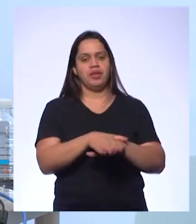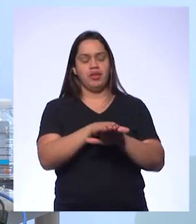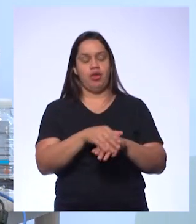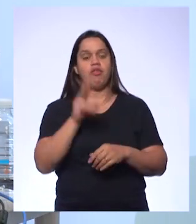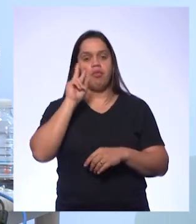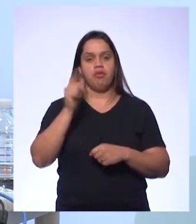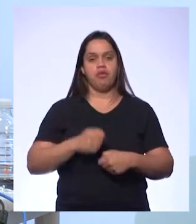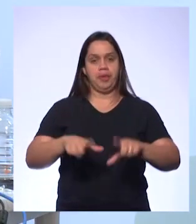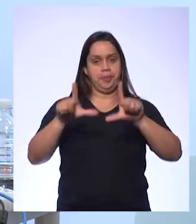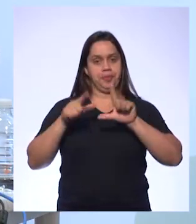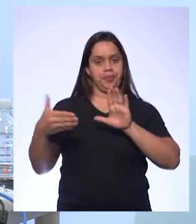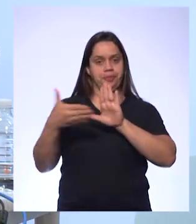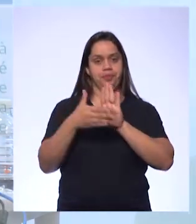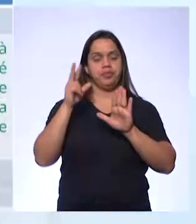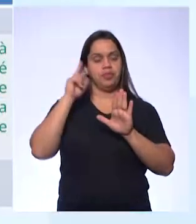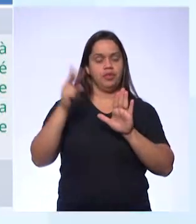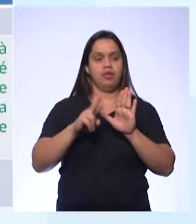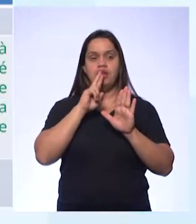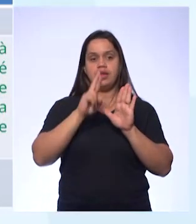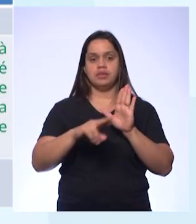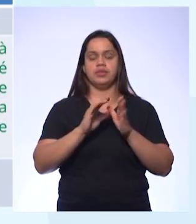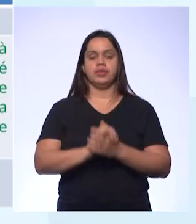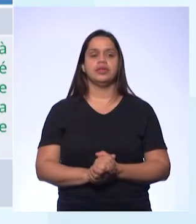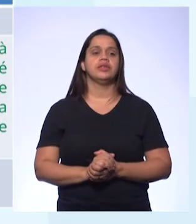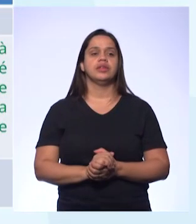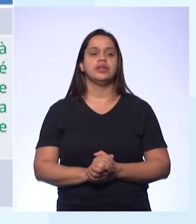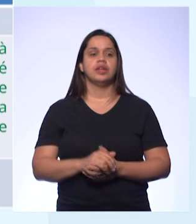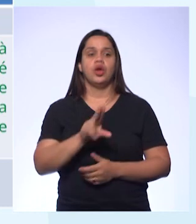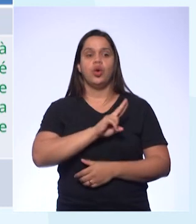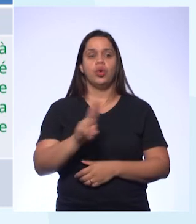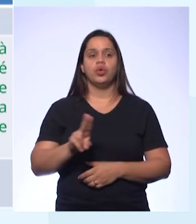colocando as informações. Então, o nome dela é